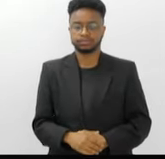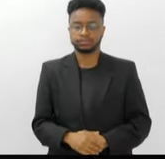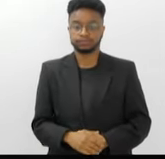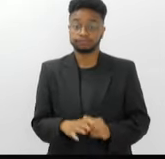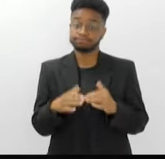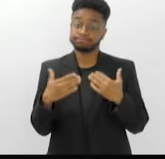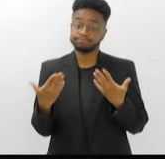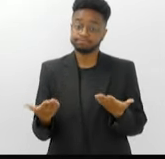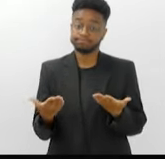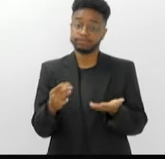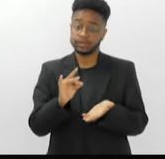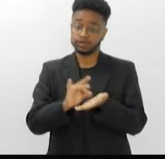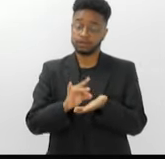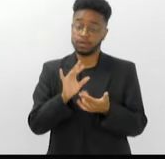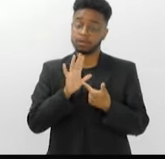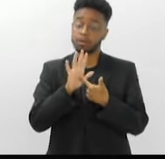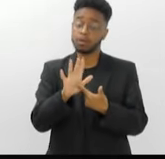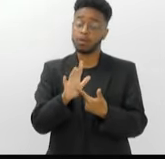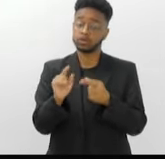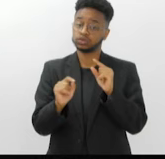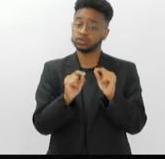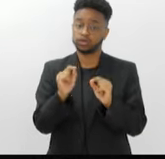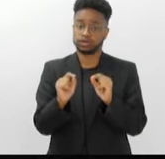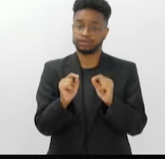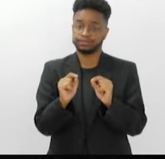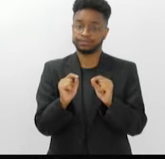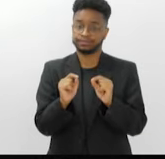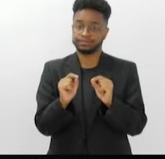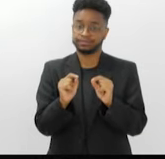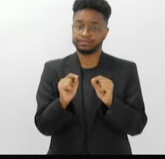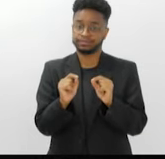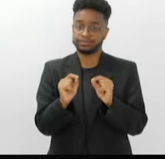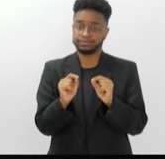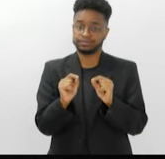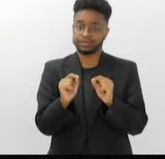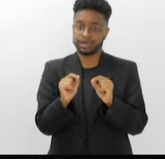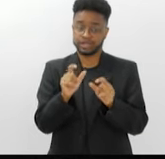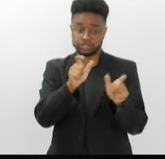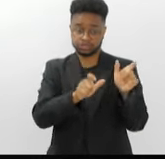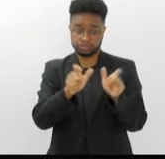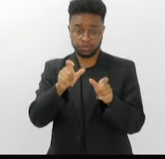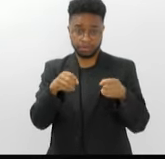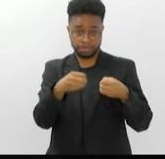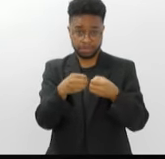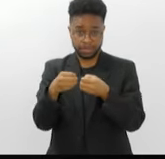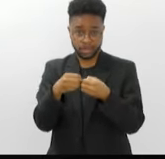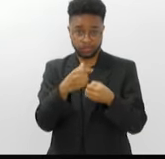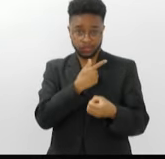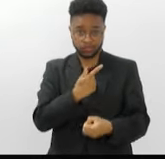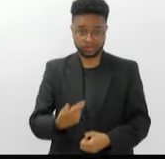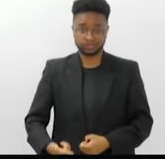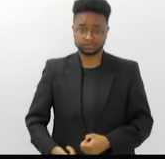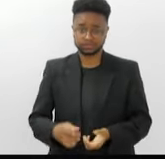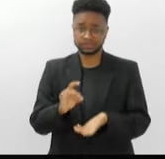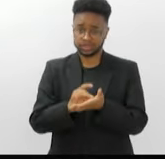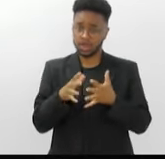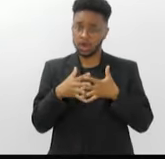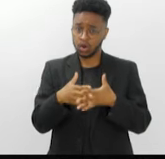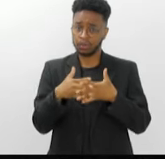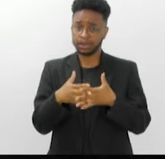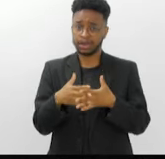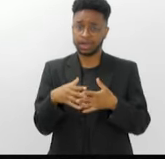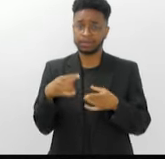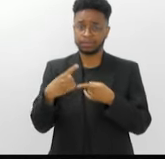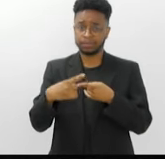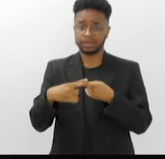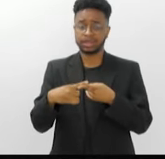Então, isso mostra como esse entorno do governador é complicado, fica se